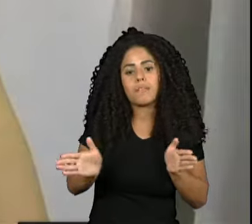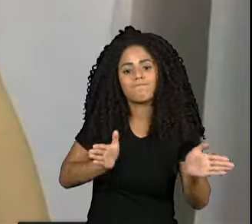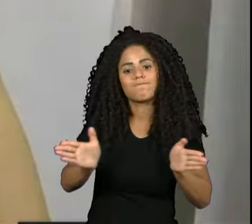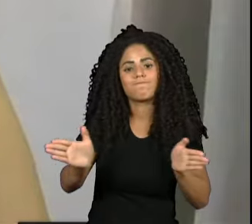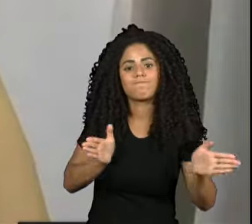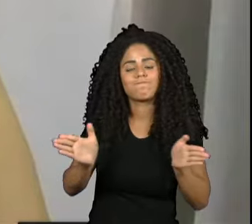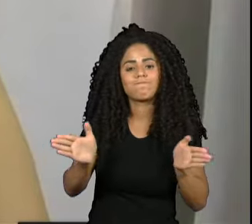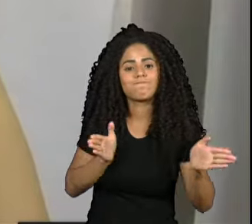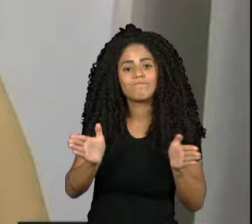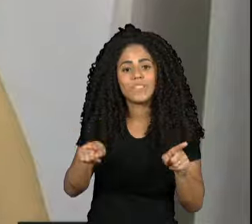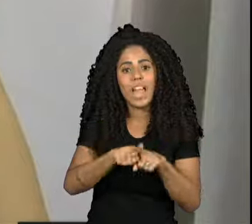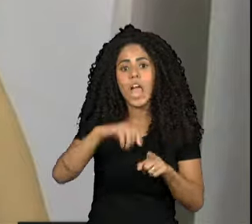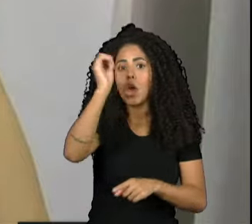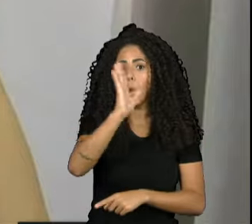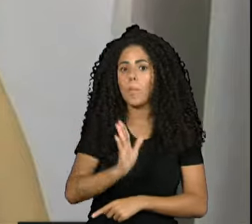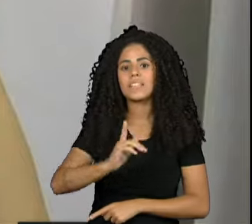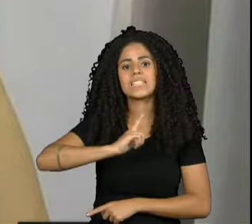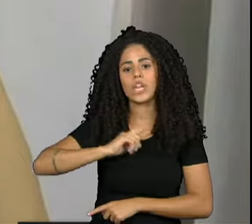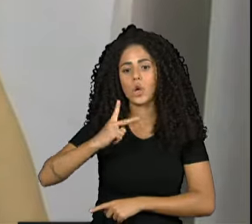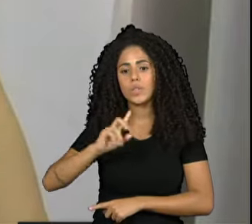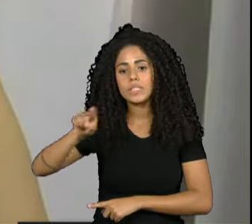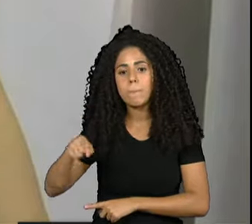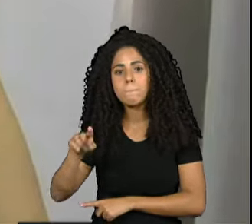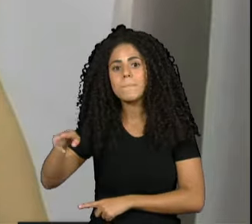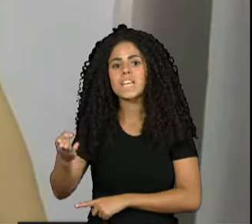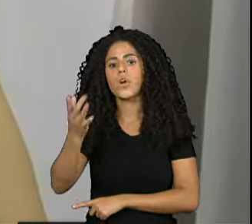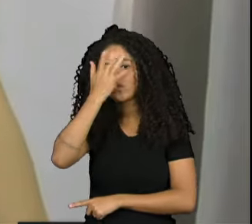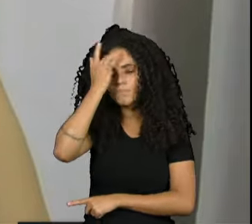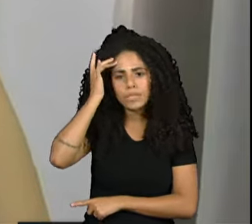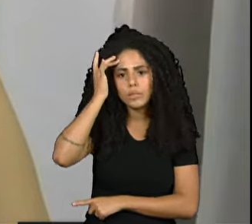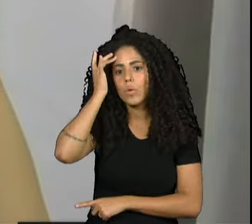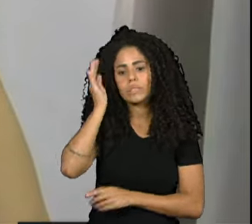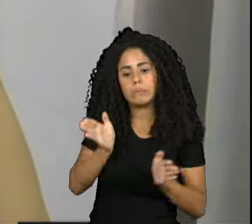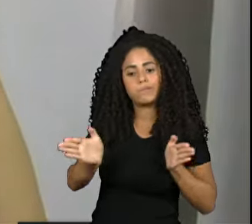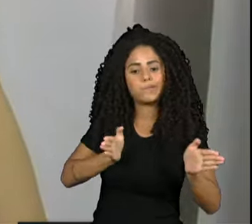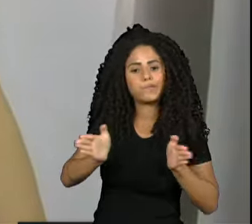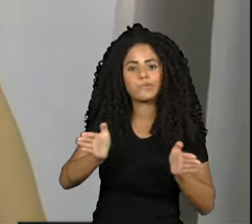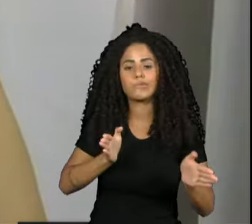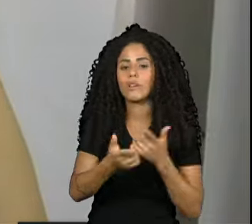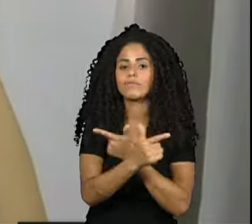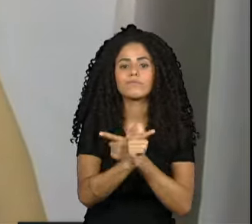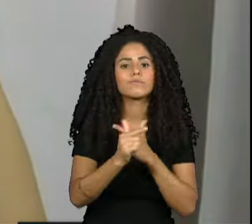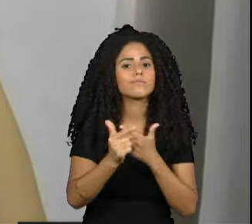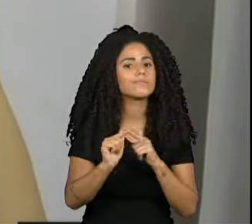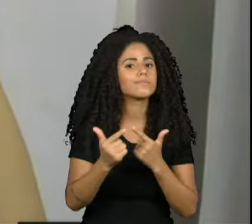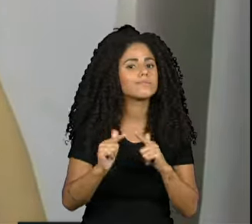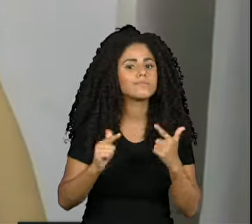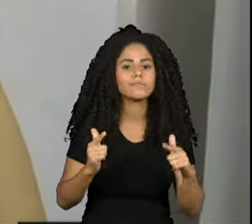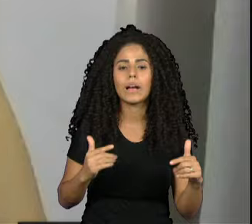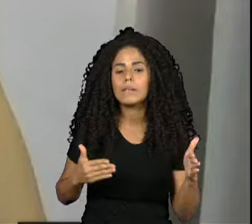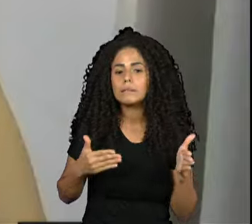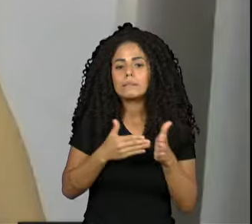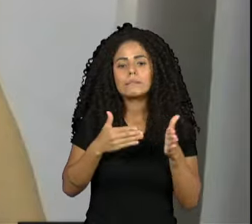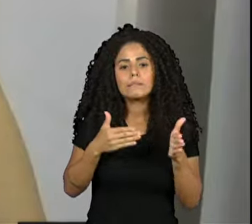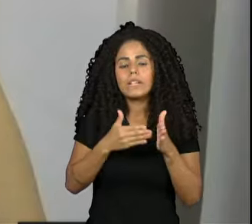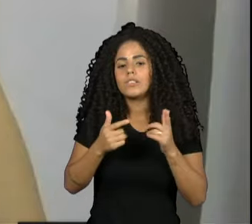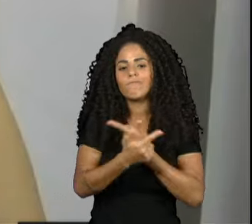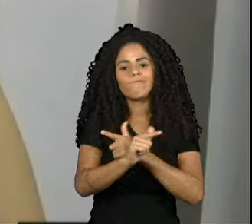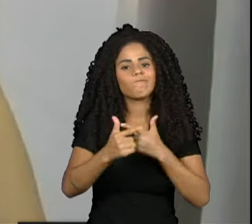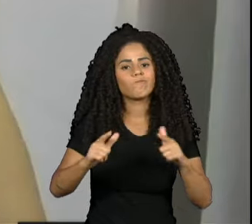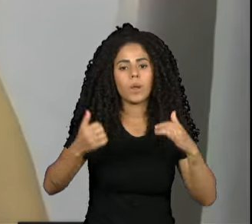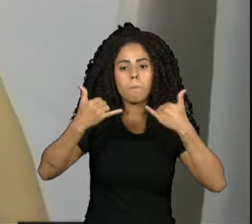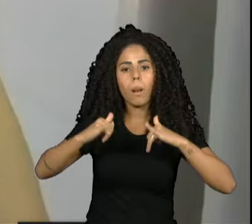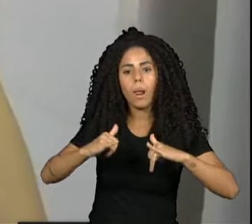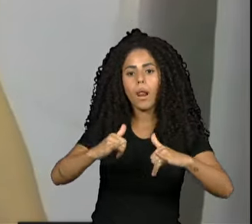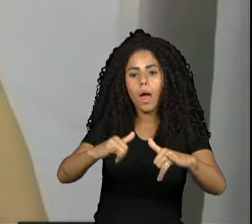mundo, e no Brasil 2 milhões de pessoas, mais ou menos, ainda têm acesso limitado ou não têm acesso à